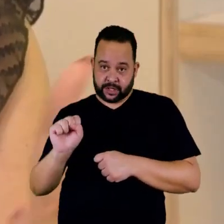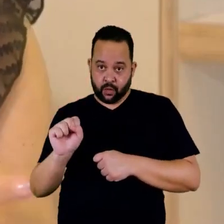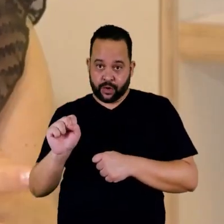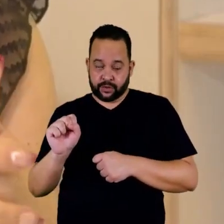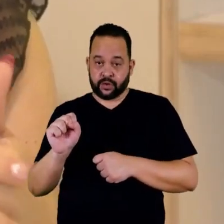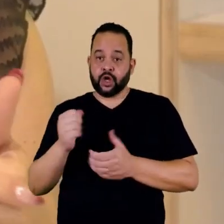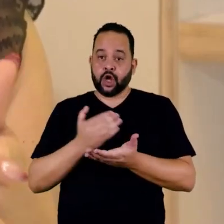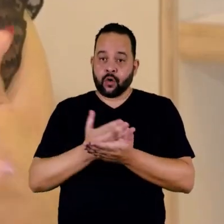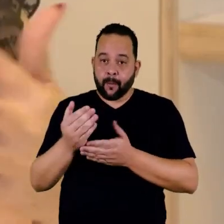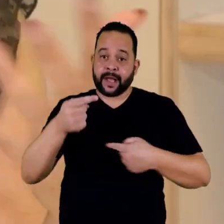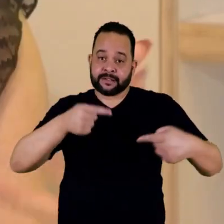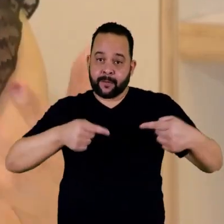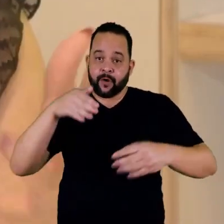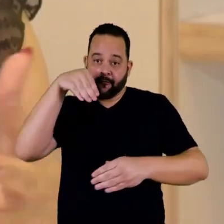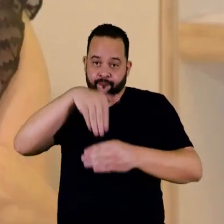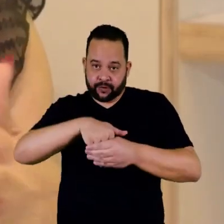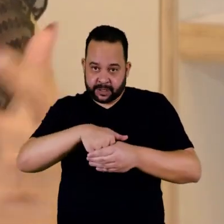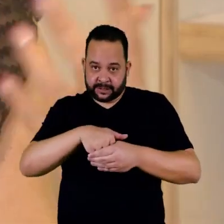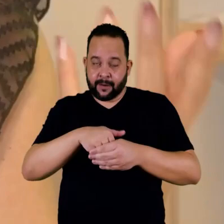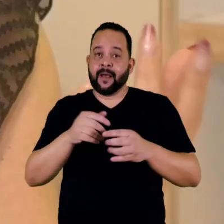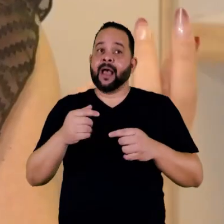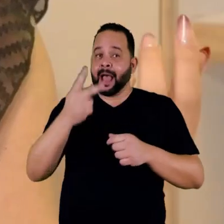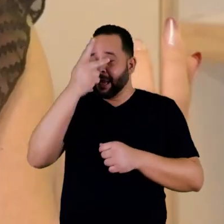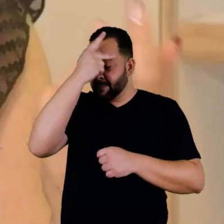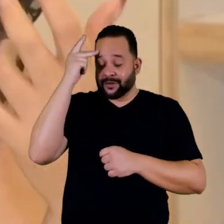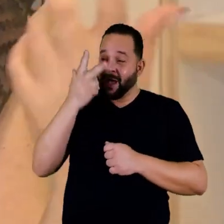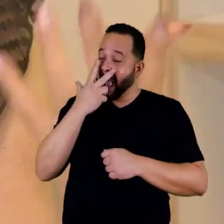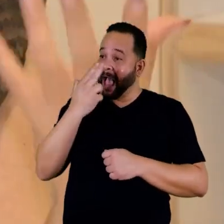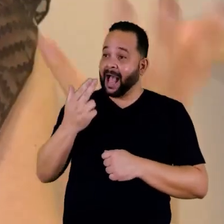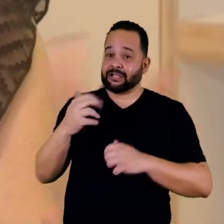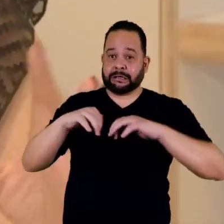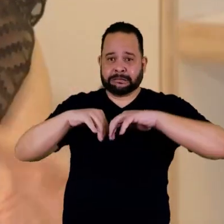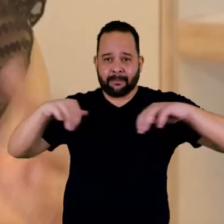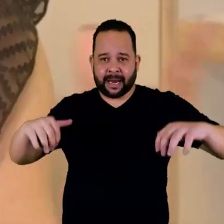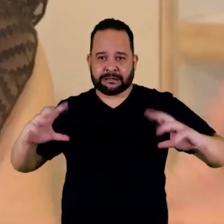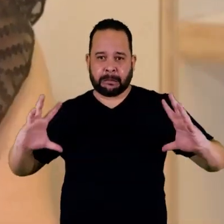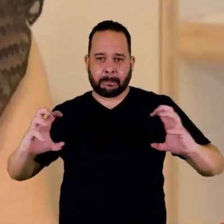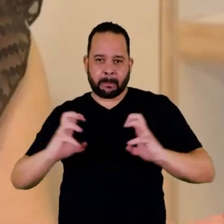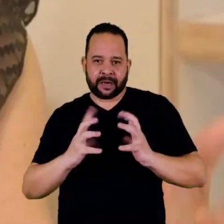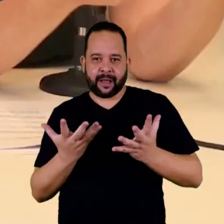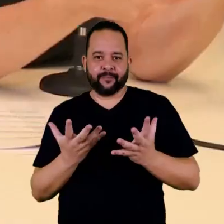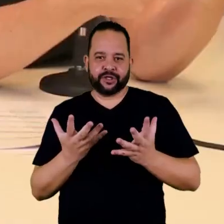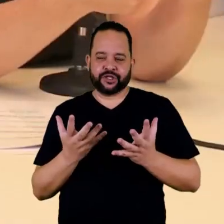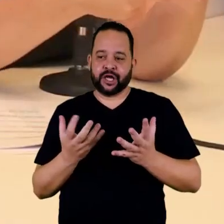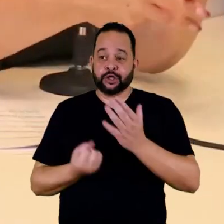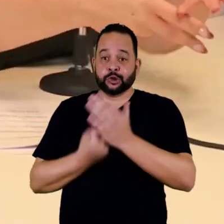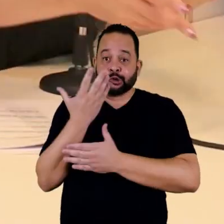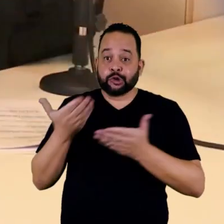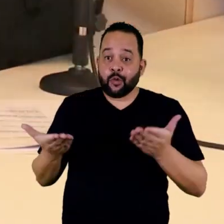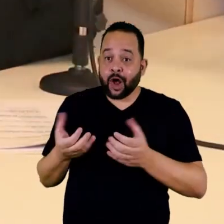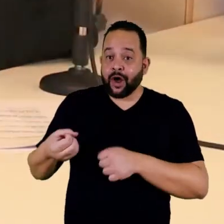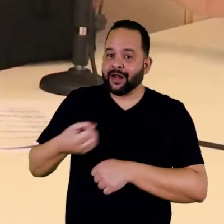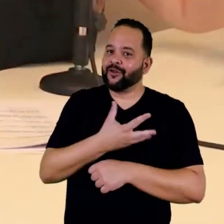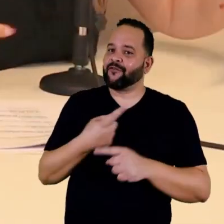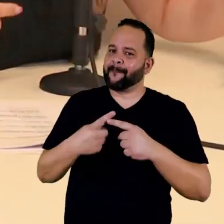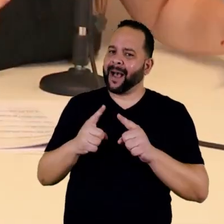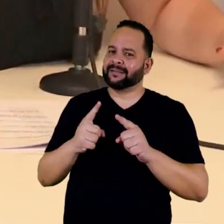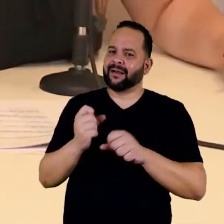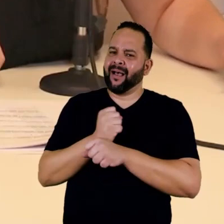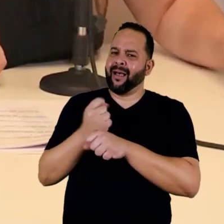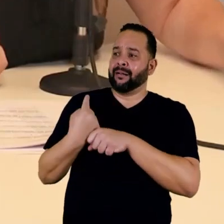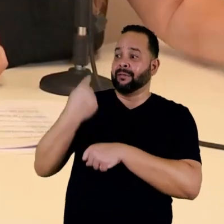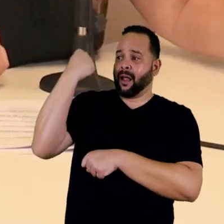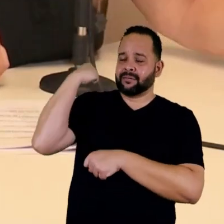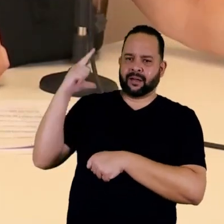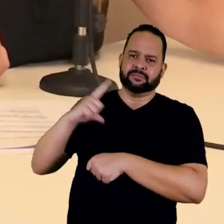polarização vem muito de agora não na polarização política ela é constante no cenário político ela ela não é tão abrangente mas